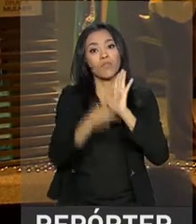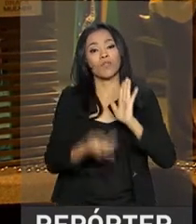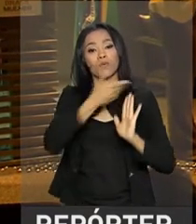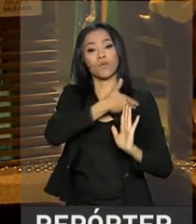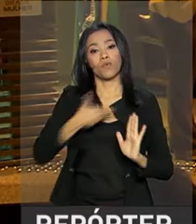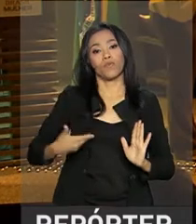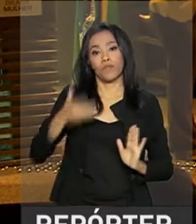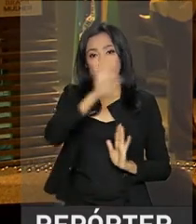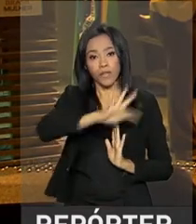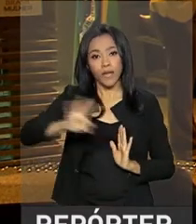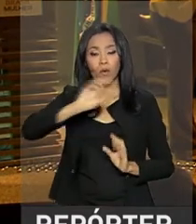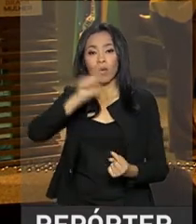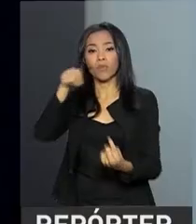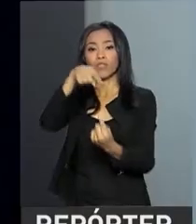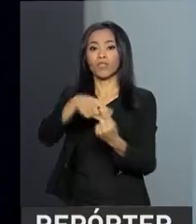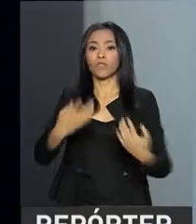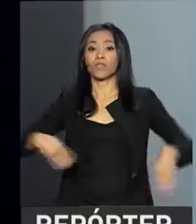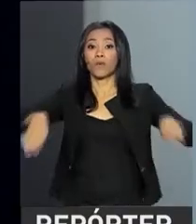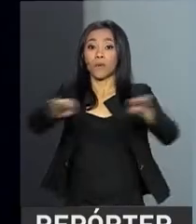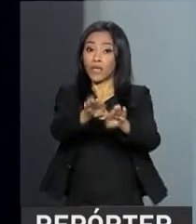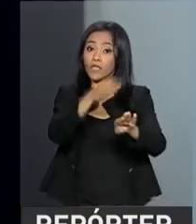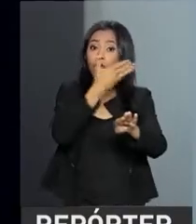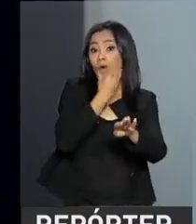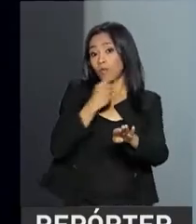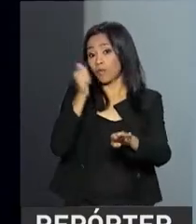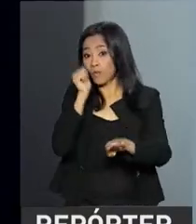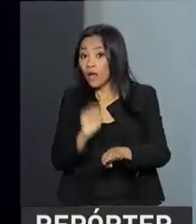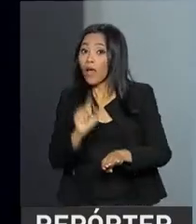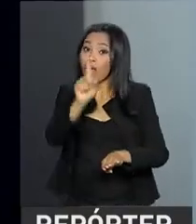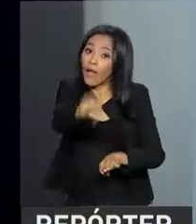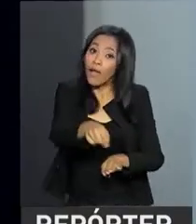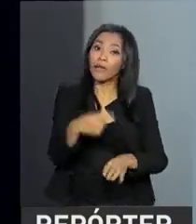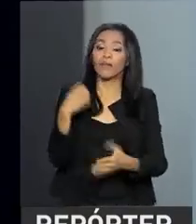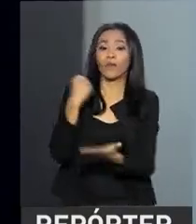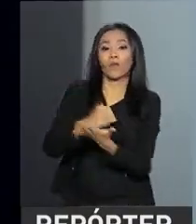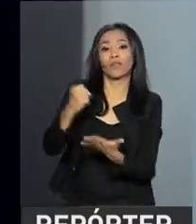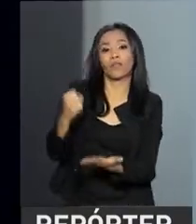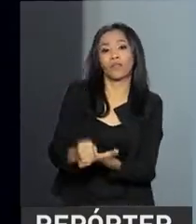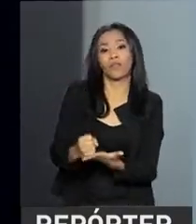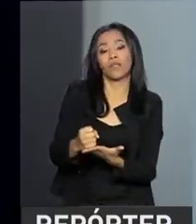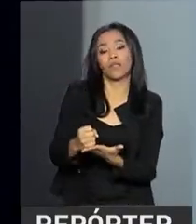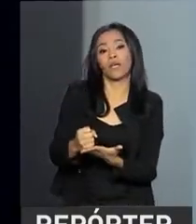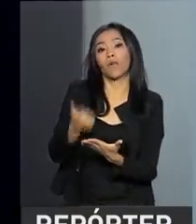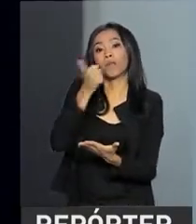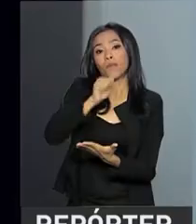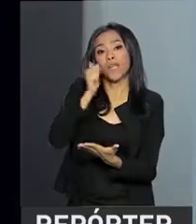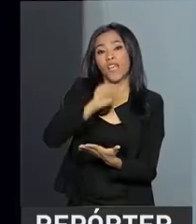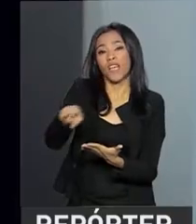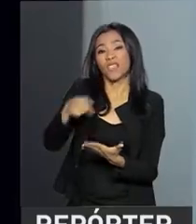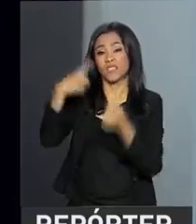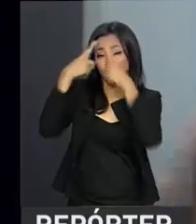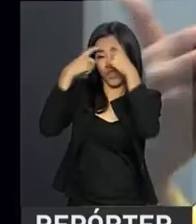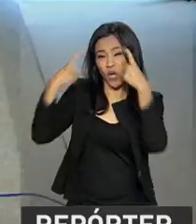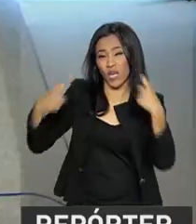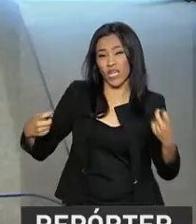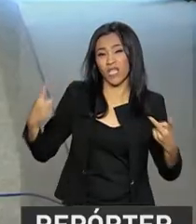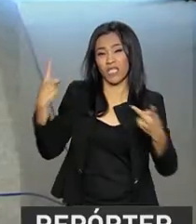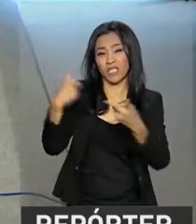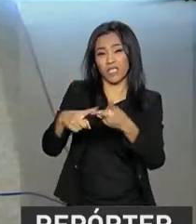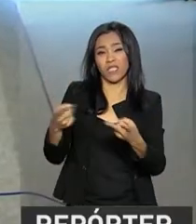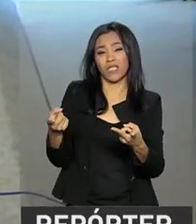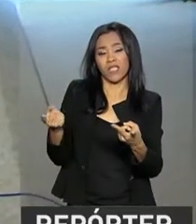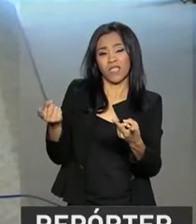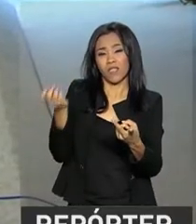promover a igualdade de gênero uma das metas é empregar mulheres em situação de violência vulnerabilidade e